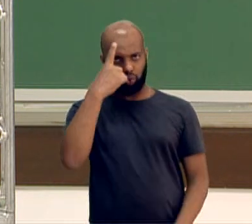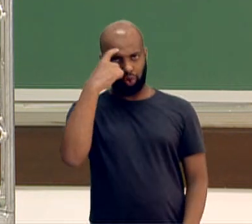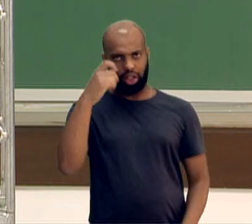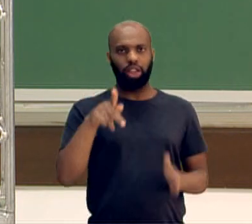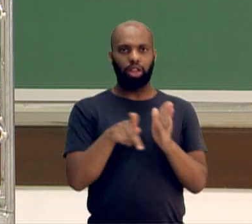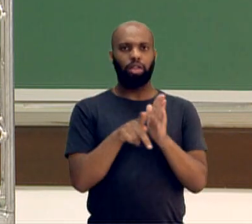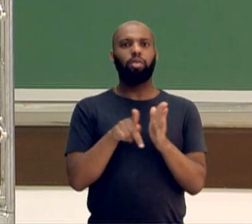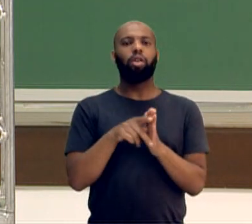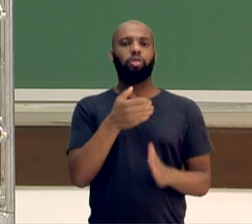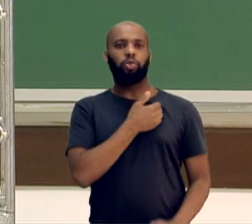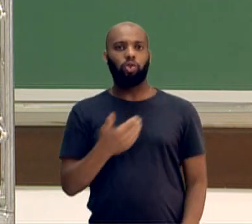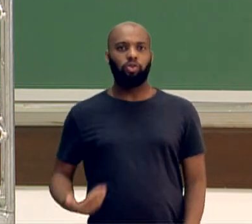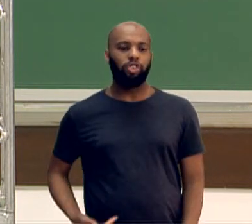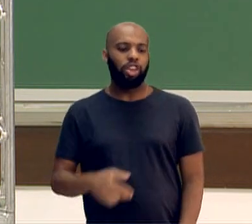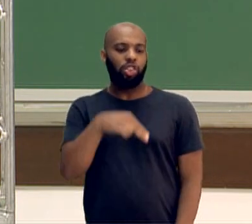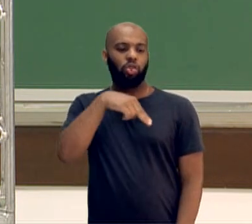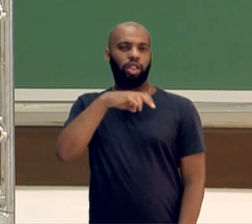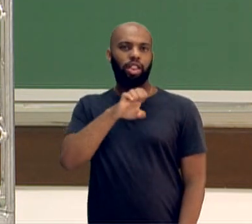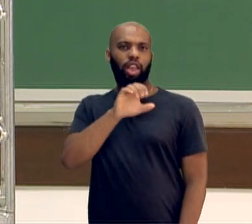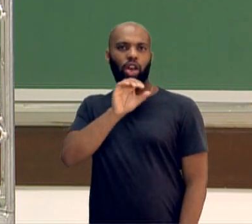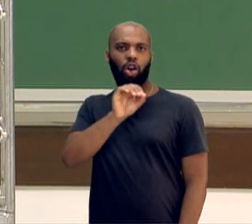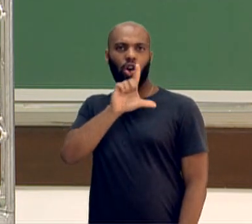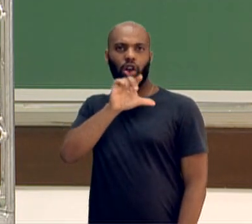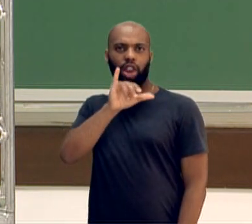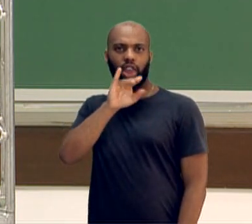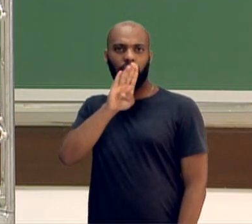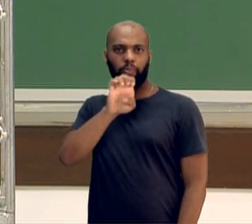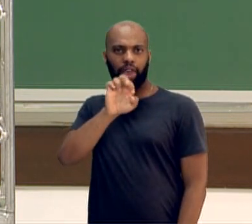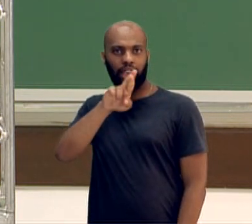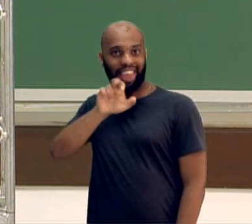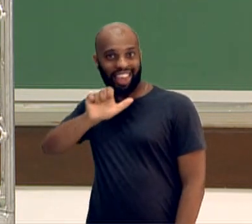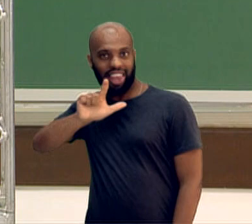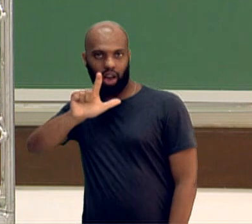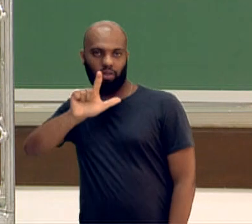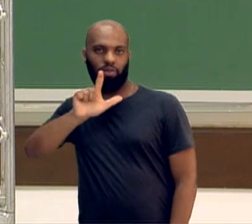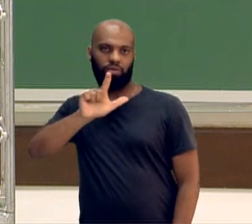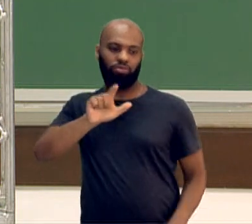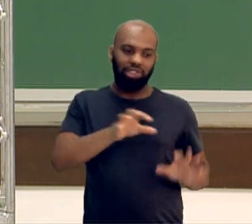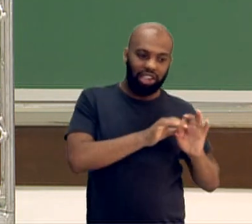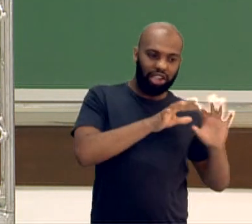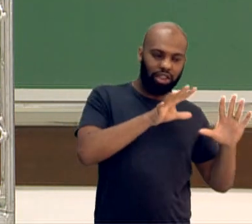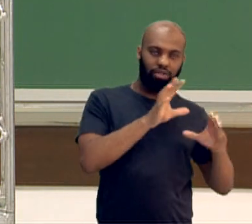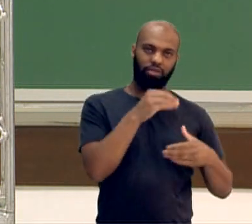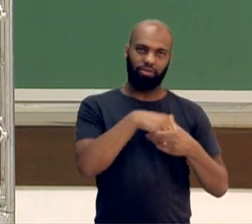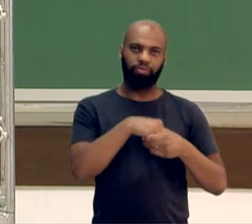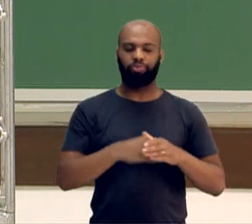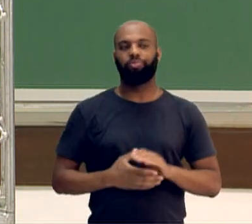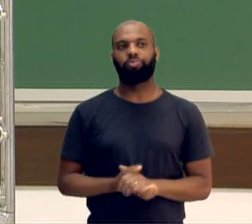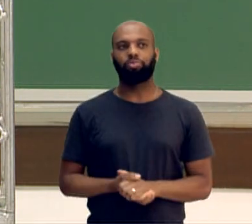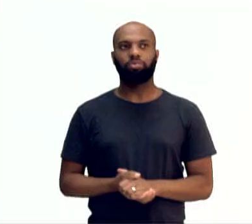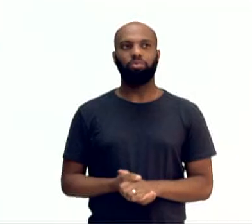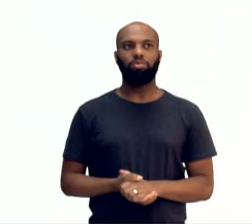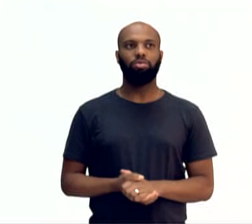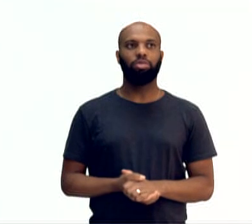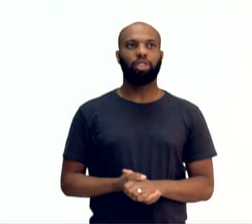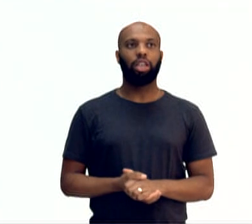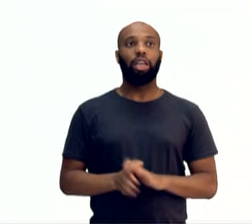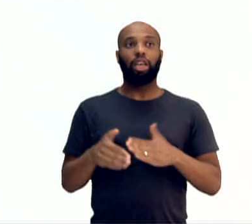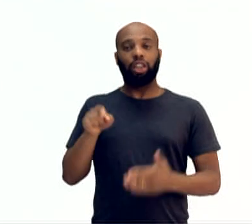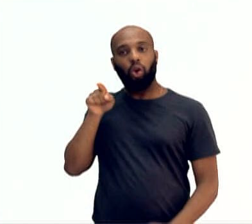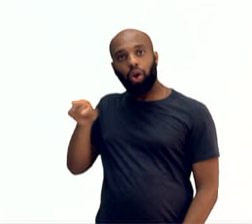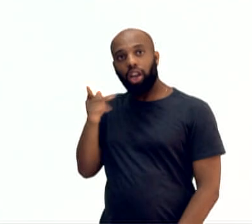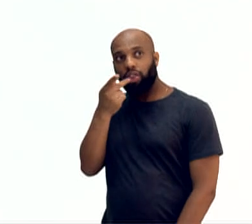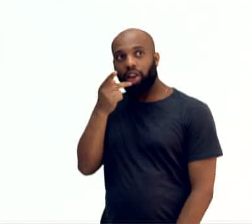estado neoliberal bem extremo. Assim, né? Então vamos tomar aqui. Keynes afirmava que o Estado